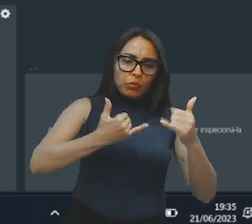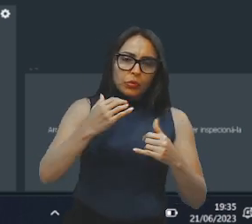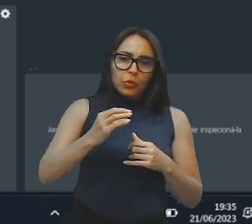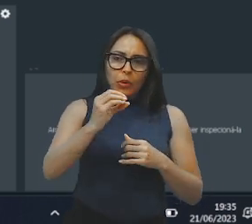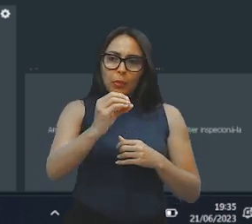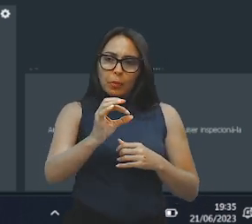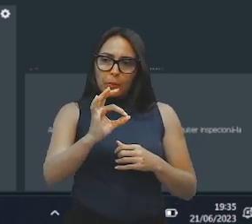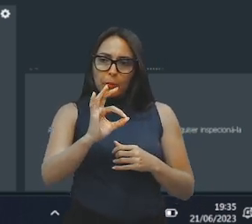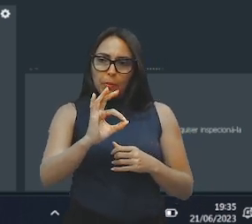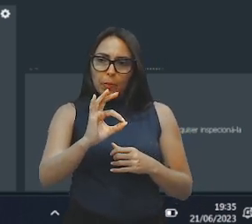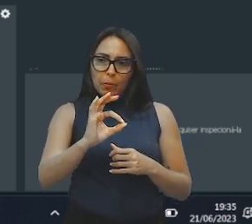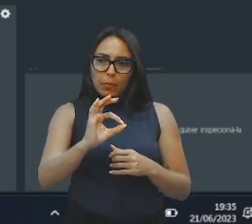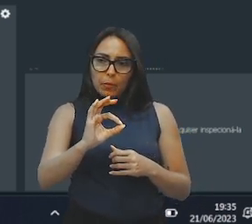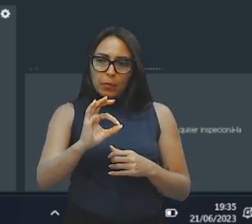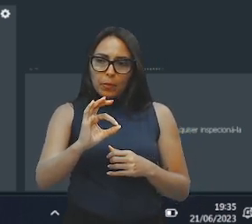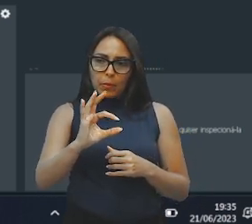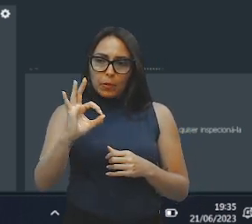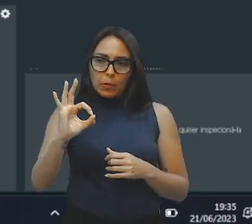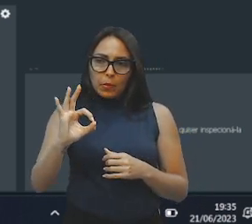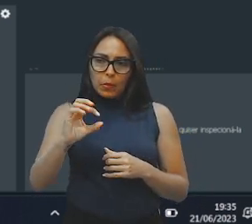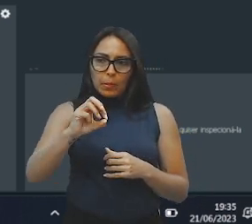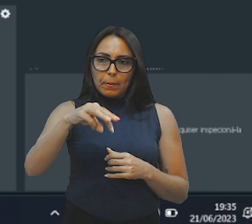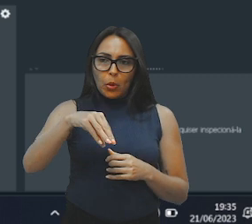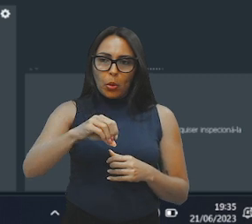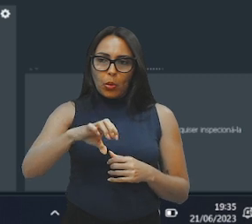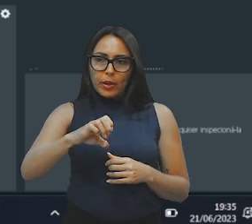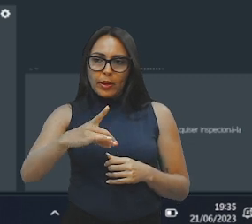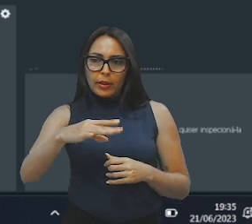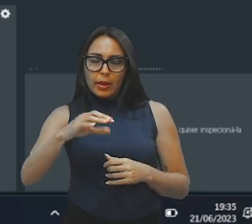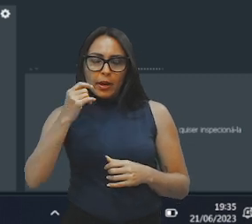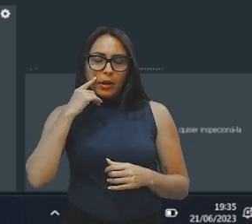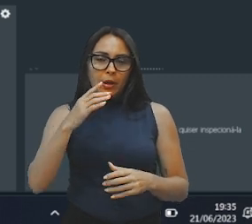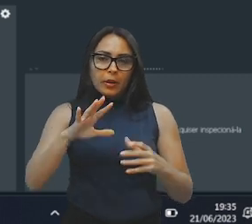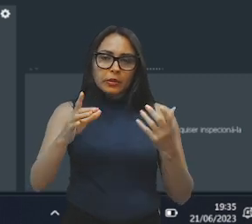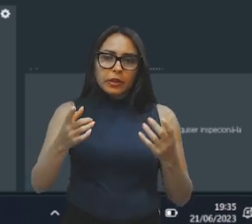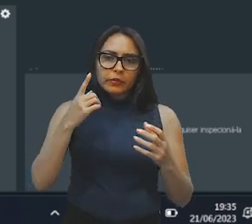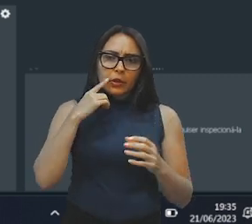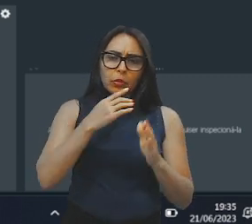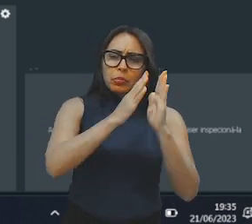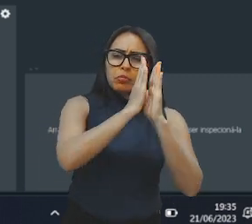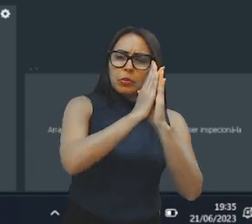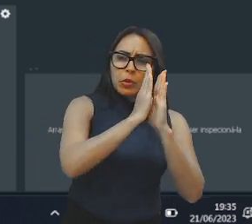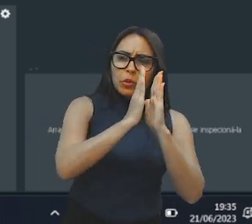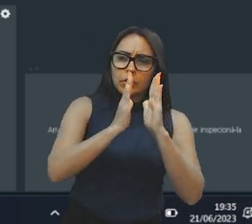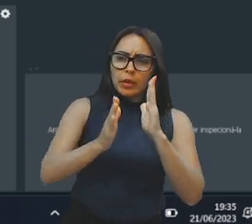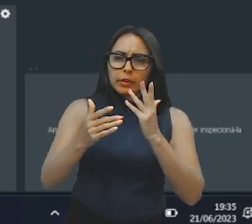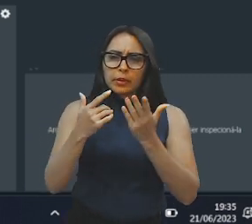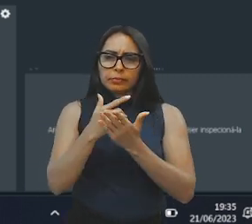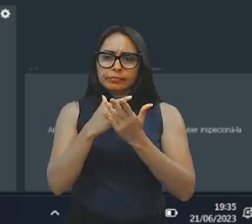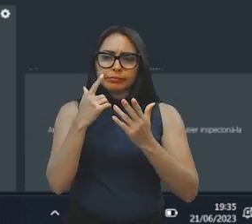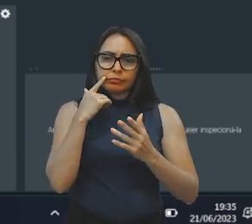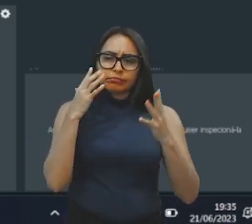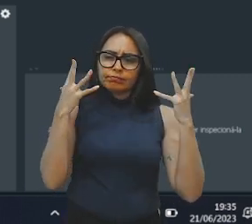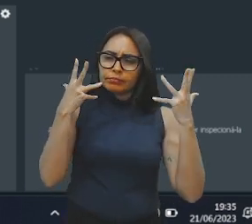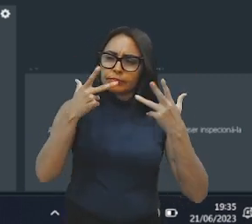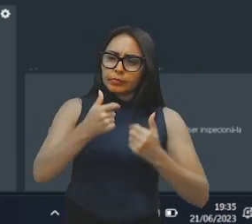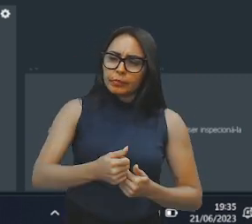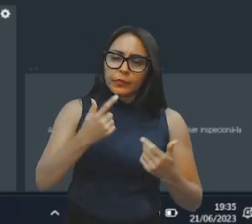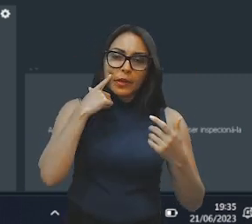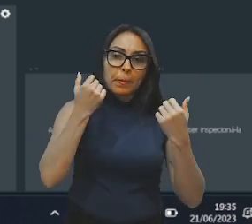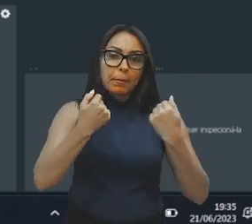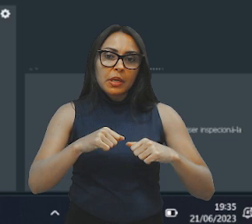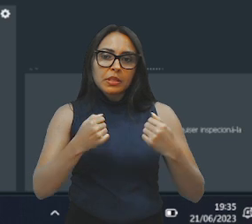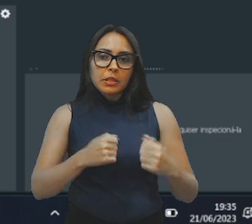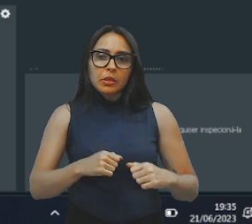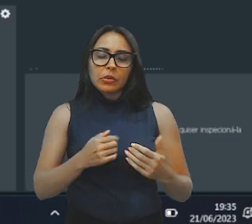coroa. Então, ele começa incluindo uma biblioteca. Essa biblioteca é preciso ser incluída para que ele use